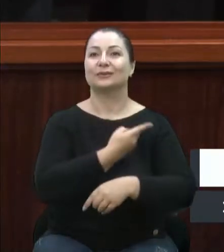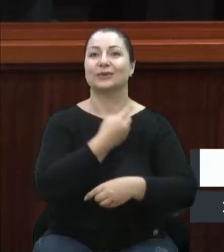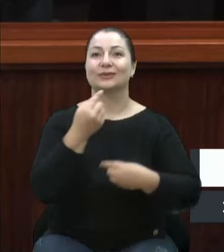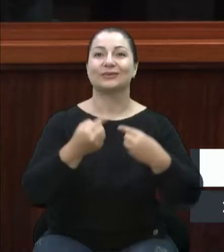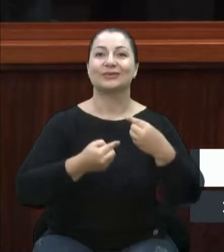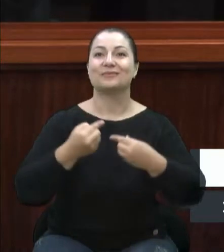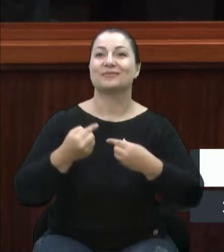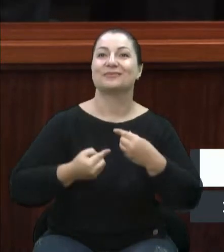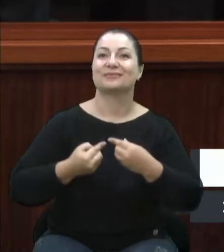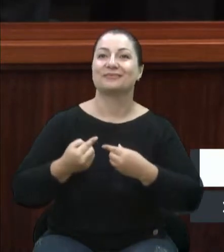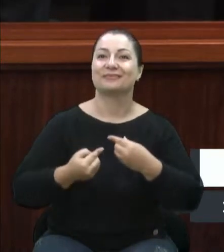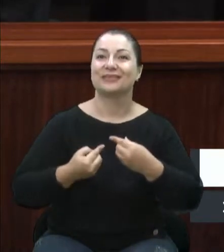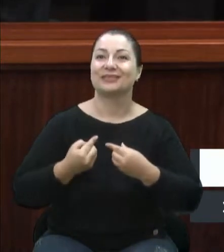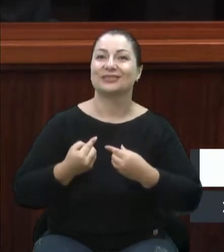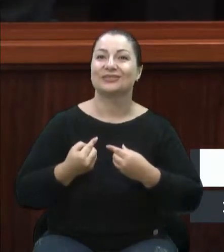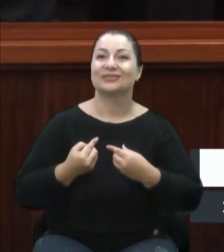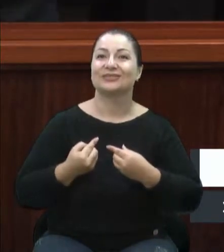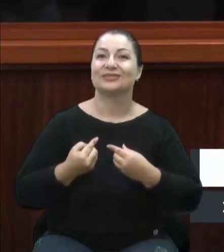a